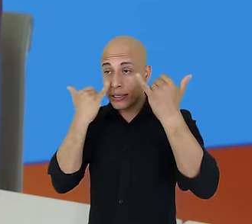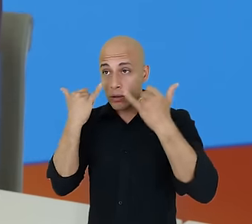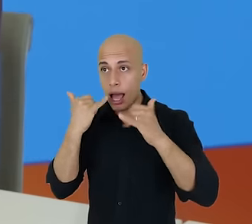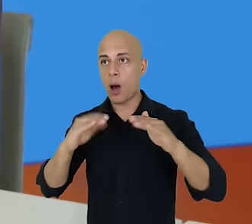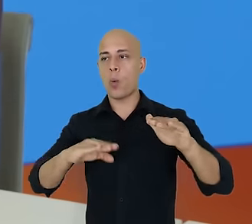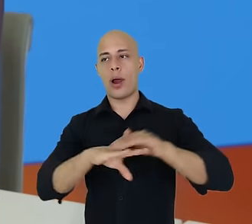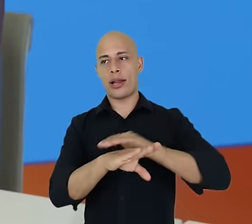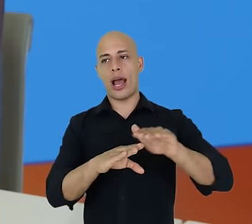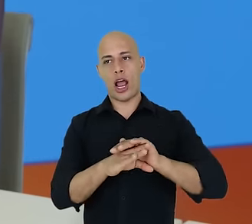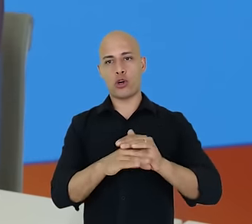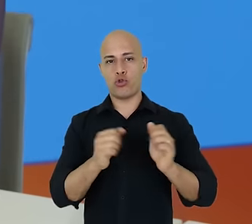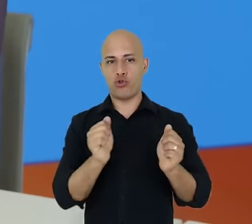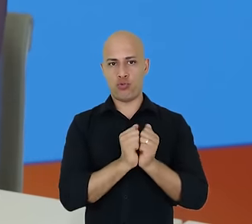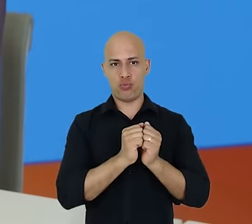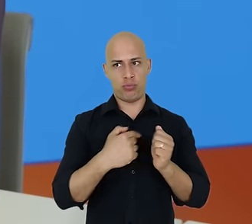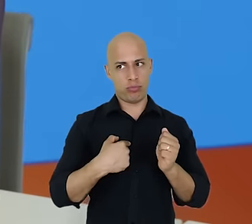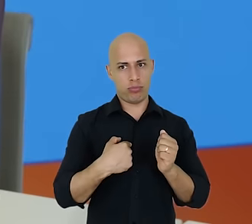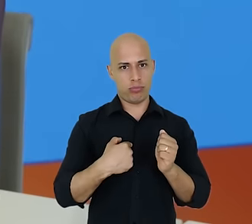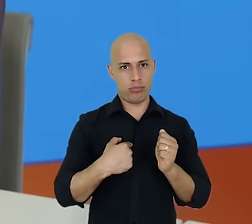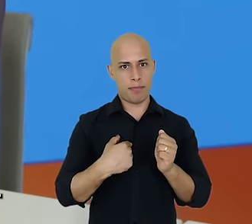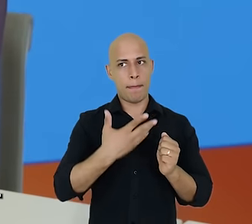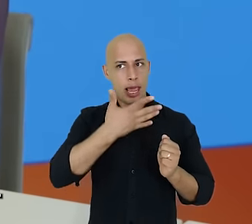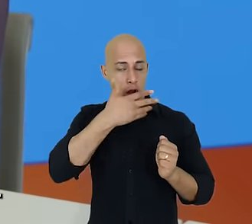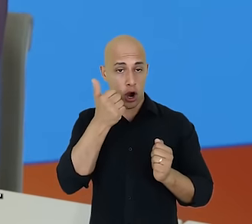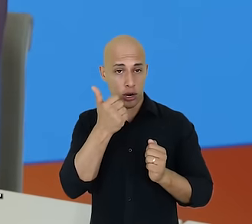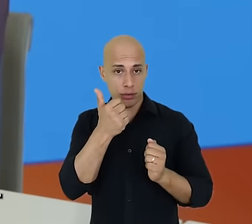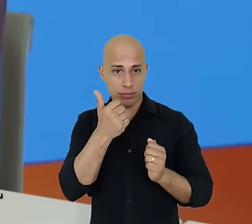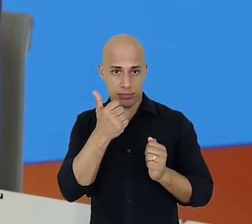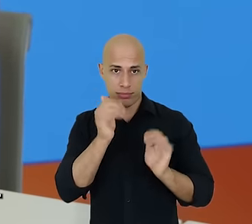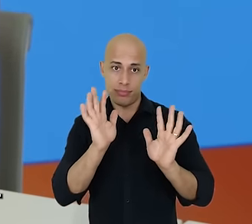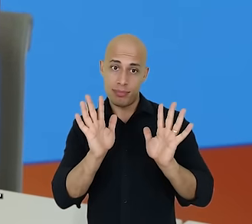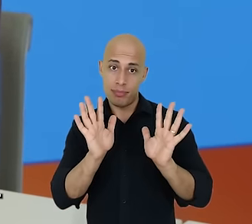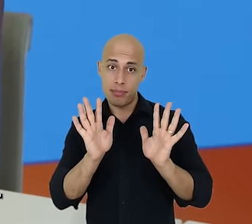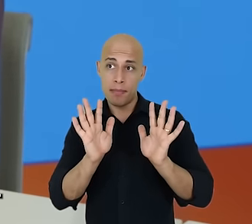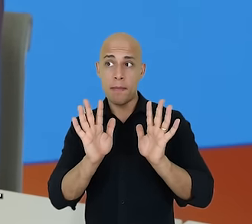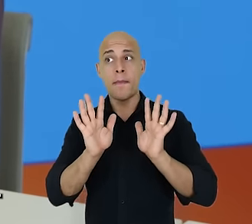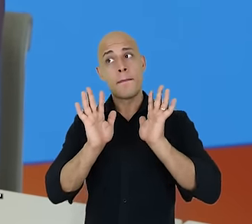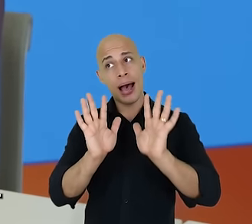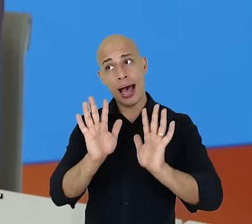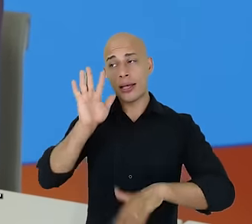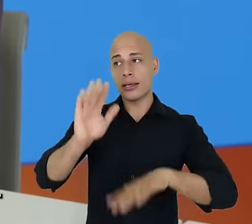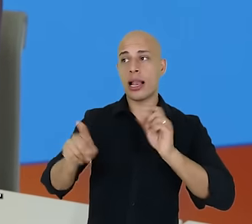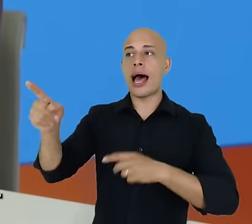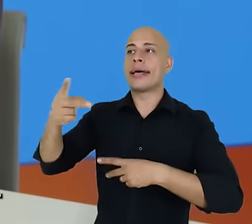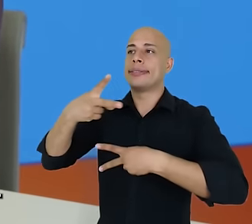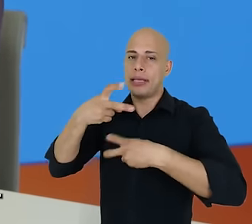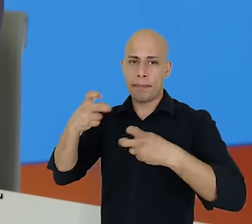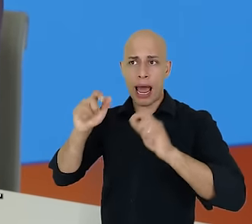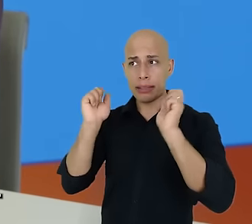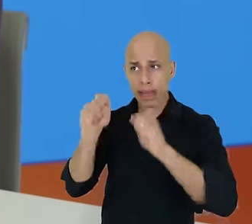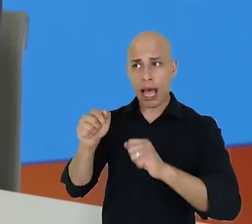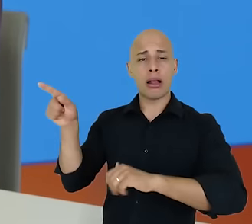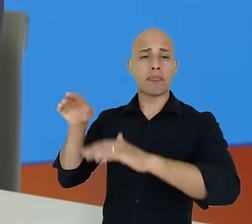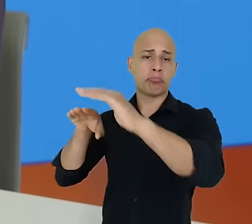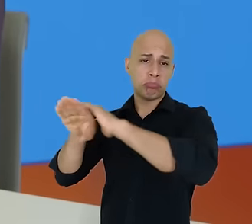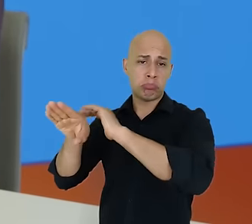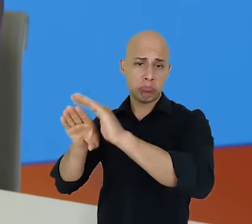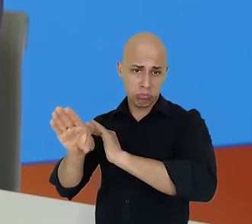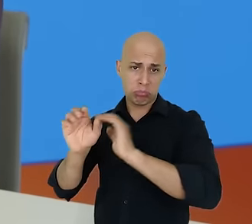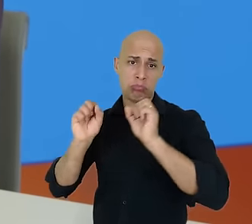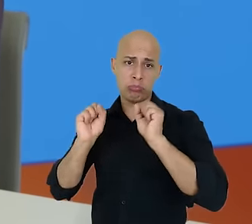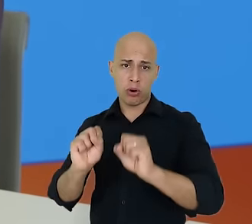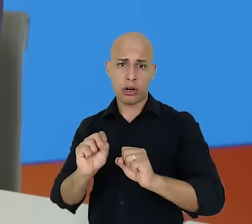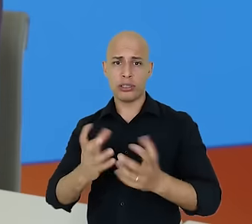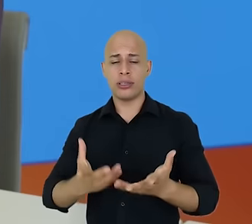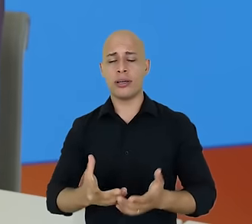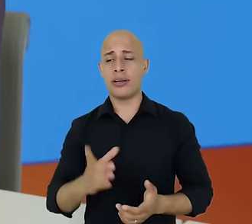com a gente melhor do que deixar em terceiros mas é um serviço que o cebra entrega gratuitamente então arquivo de